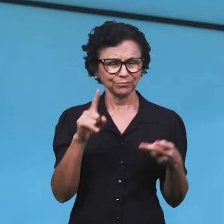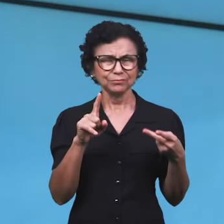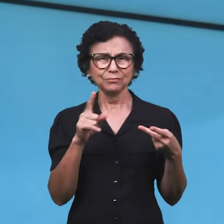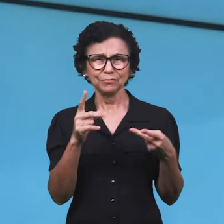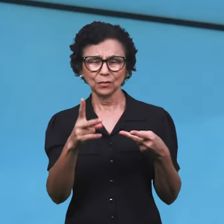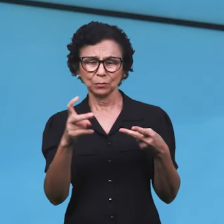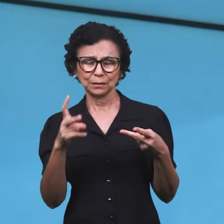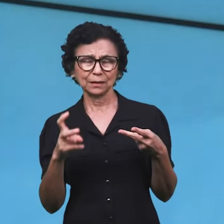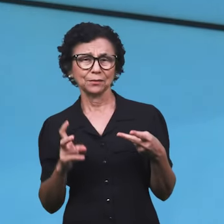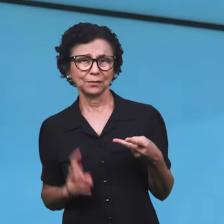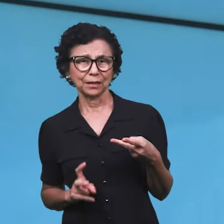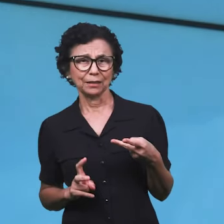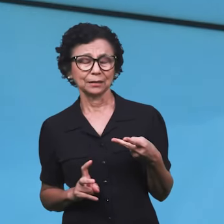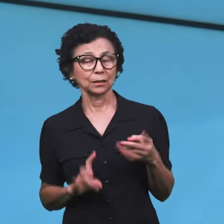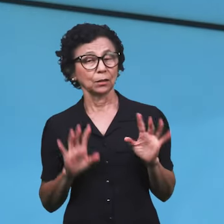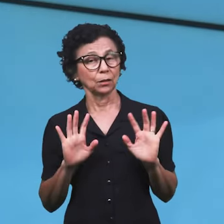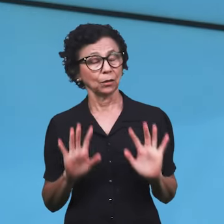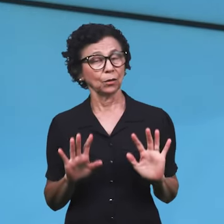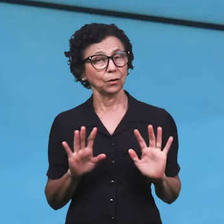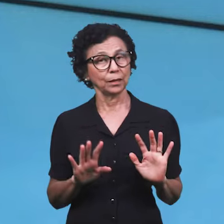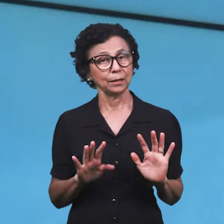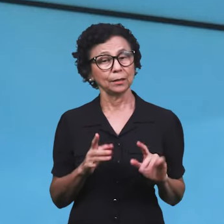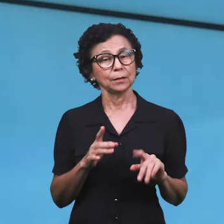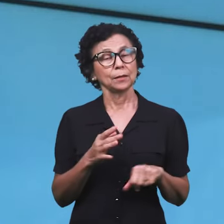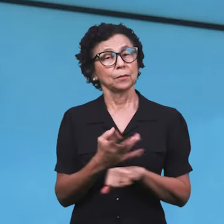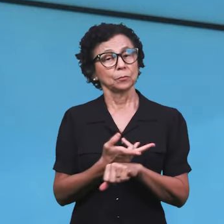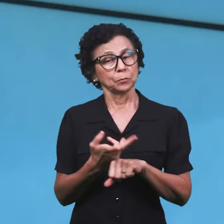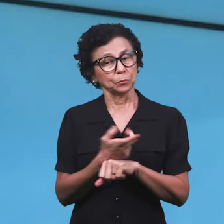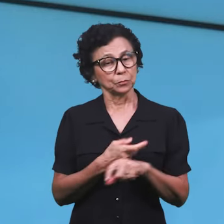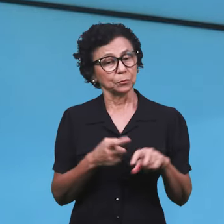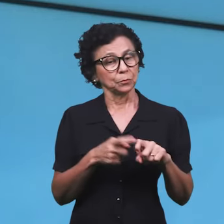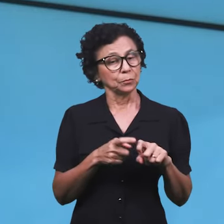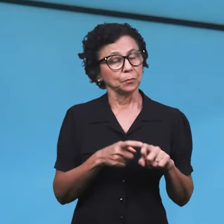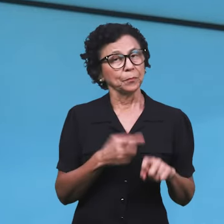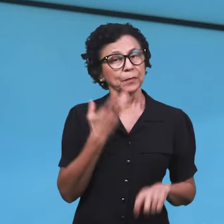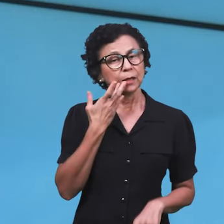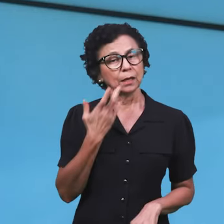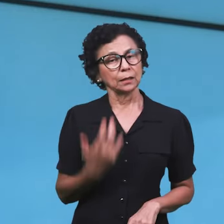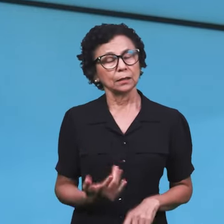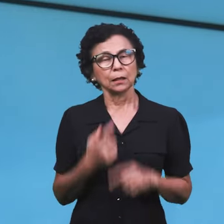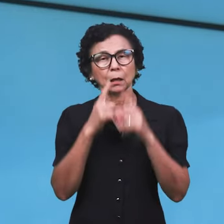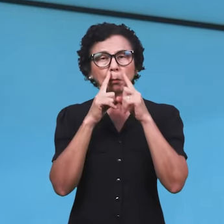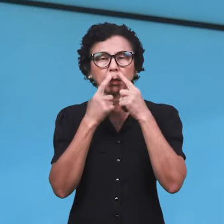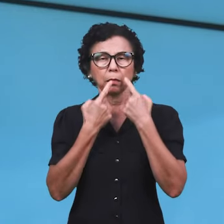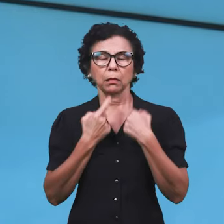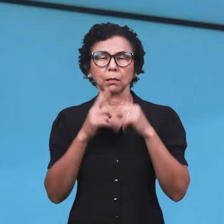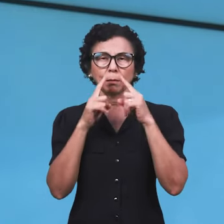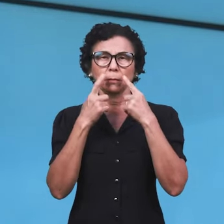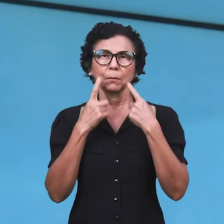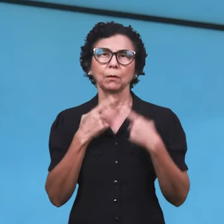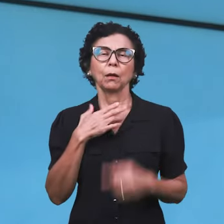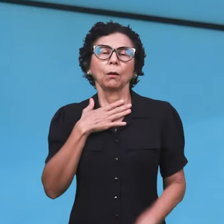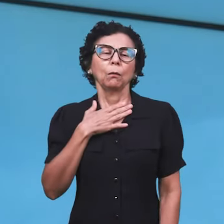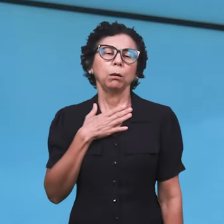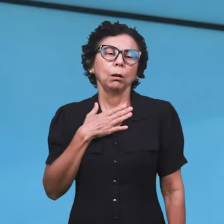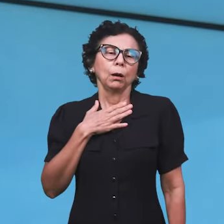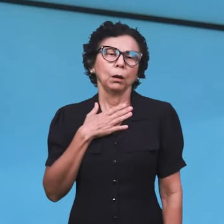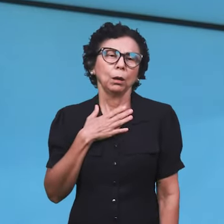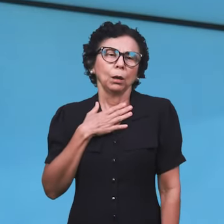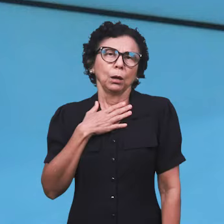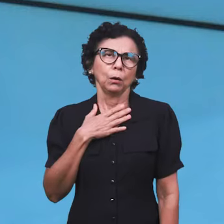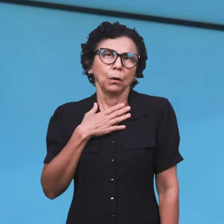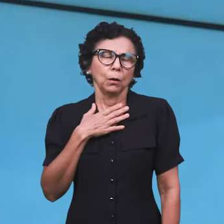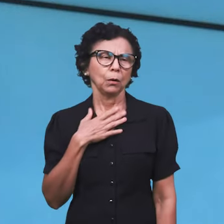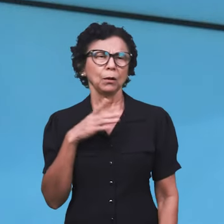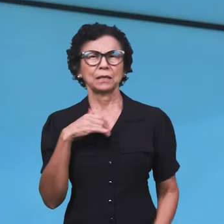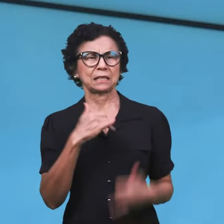alarme para poder procurar um médico. Se a criança tá com o narizinho escorrendo, uma tossezinha autolimitada e tá de boa, tá